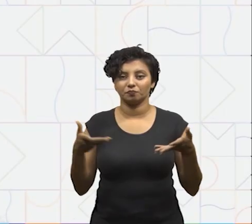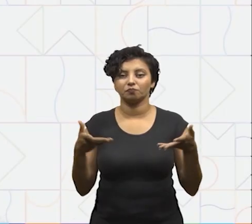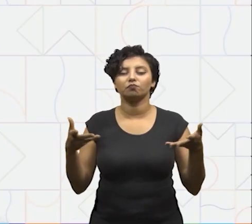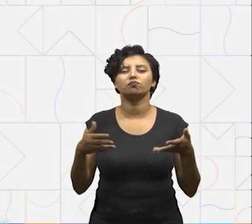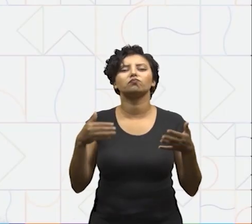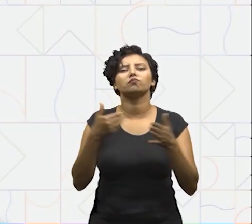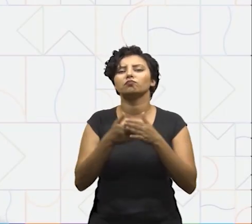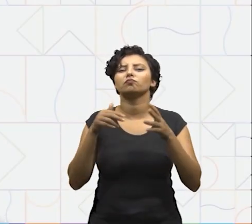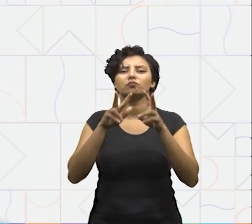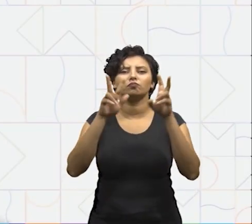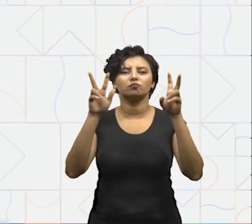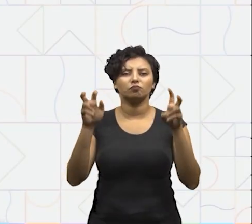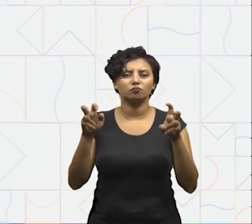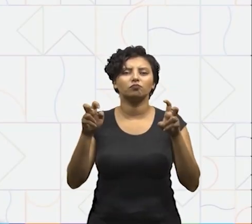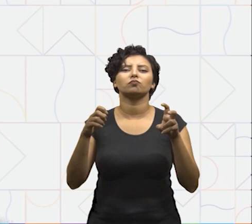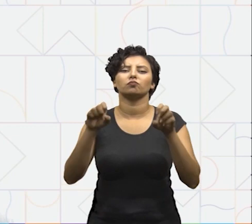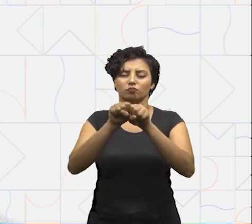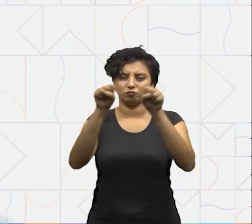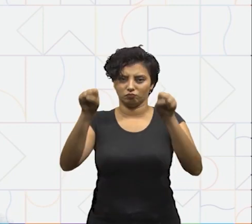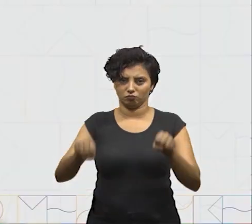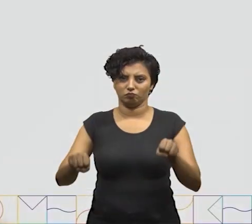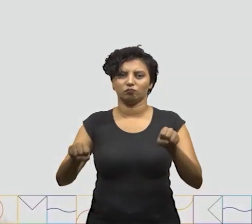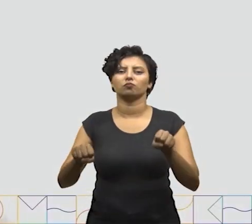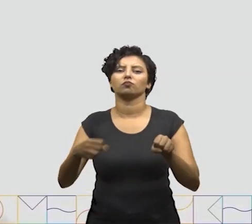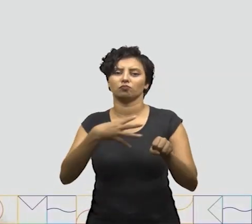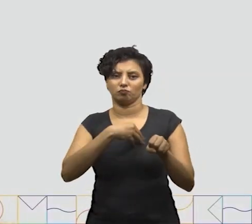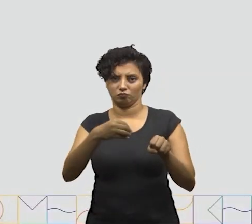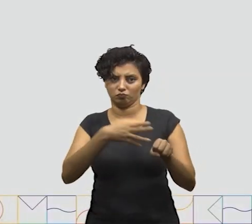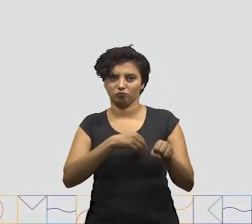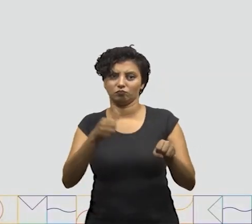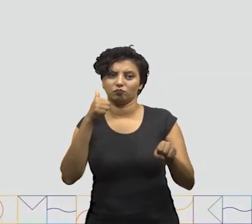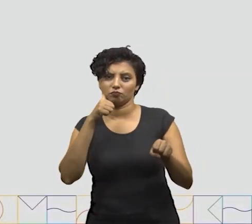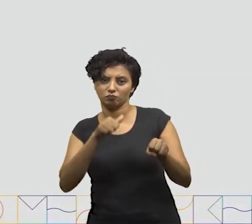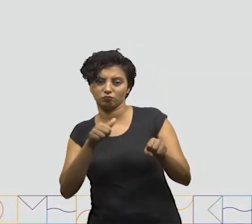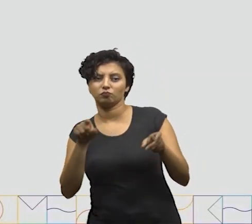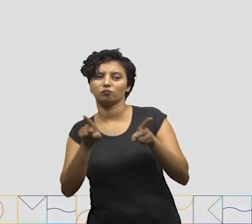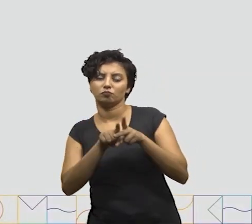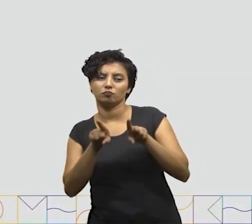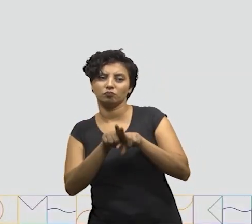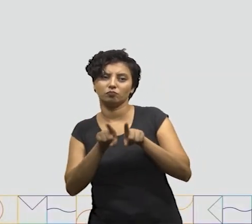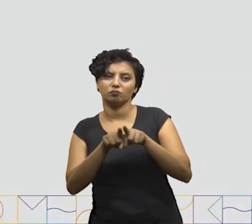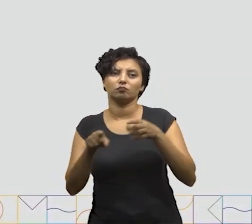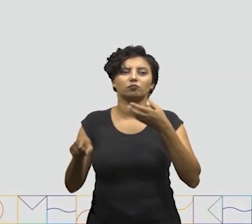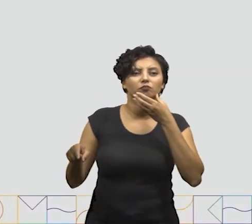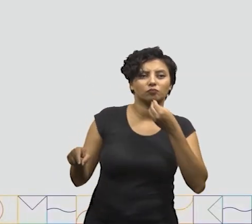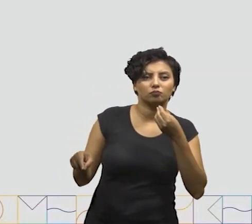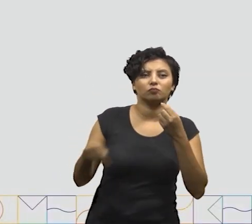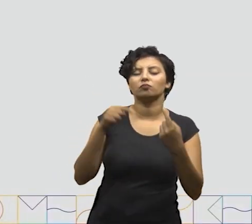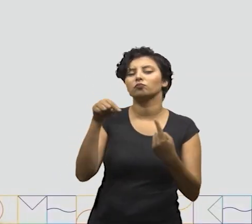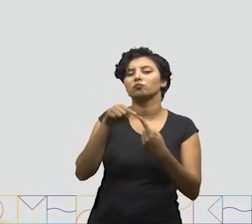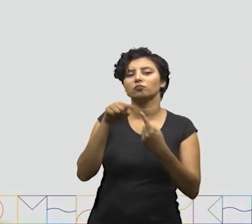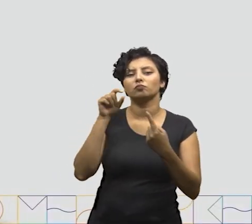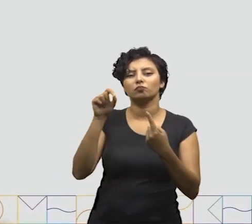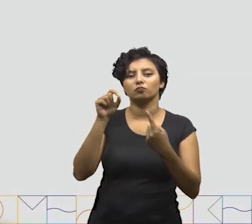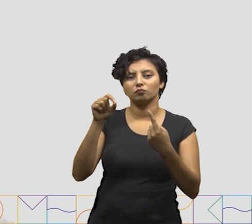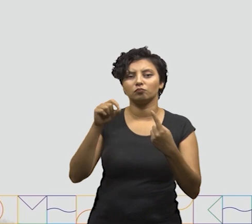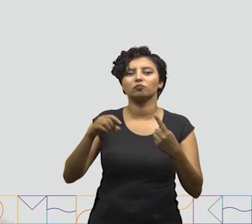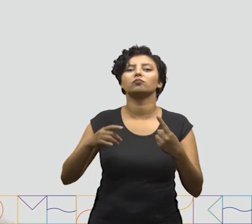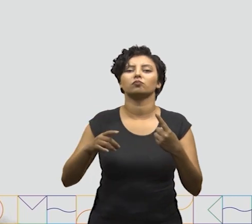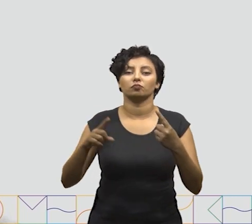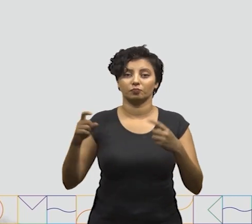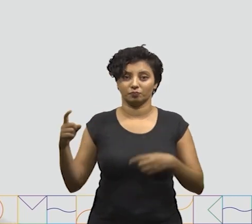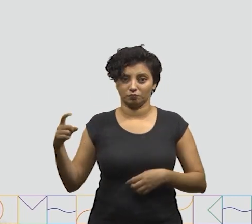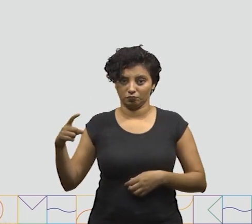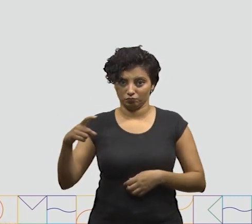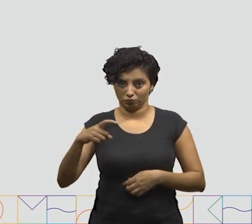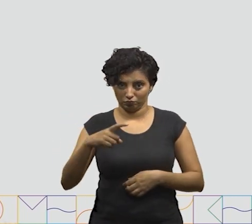humano. Conhecemos mais sobre o sistema reprodutor feminino e masculino, cujas funções são produção de